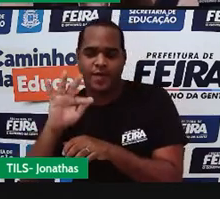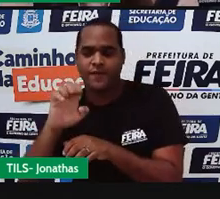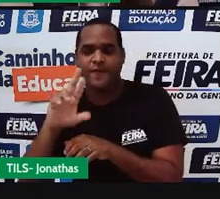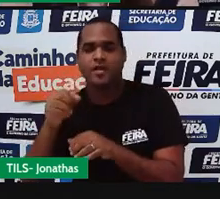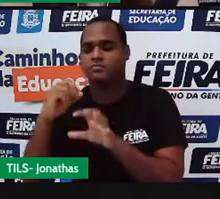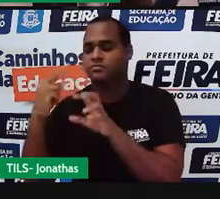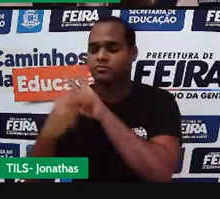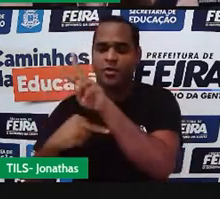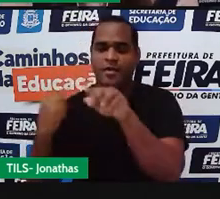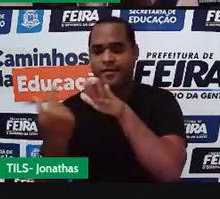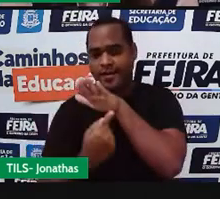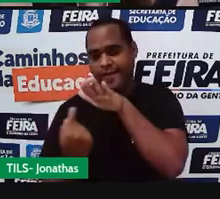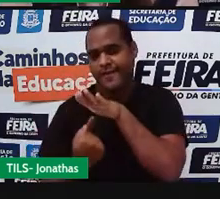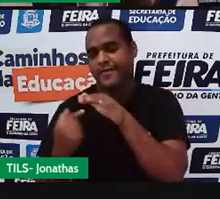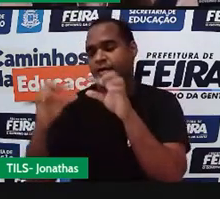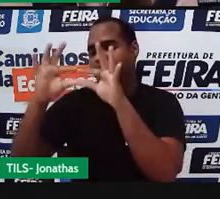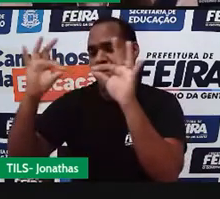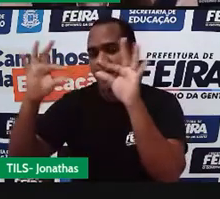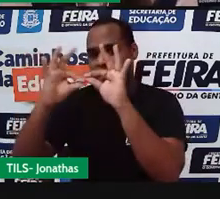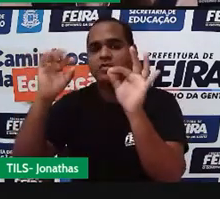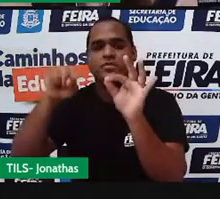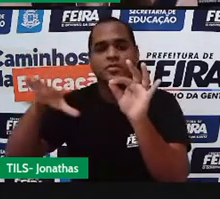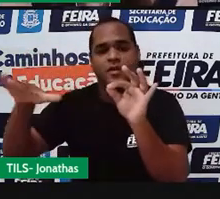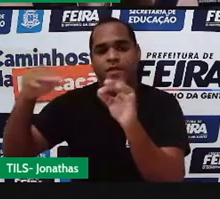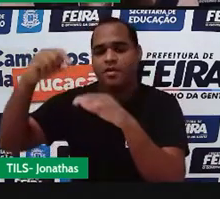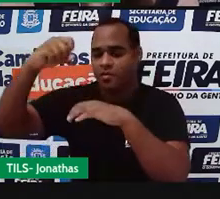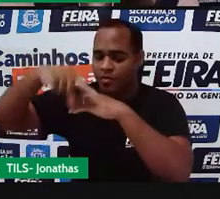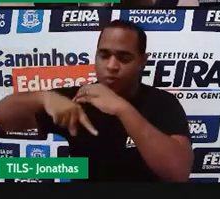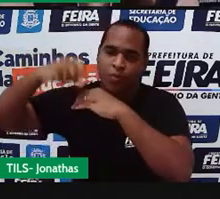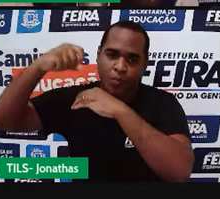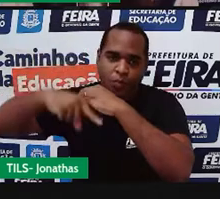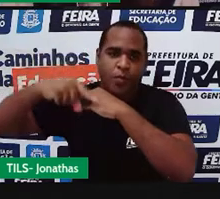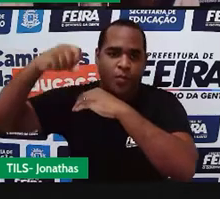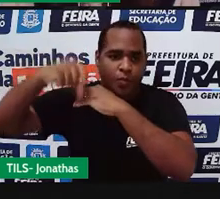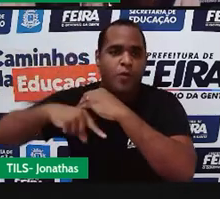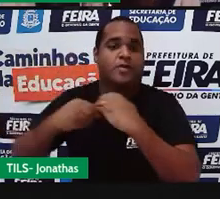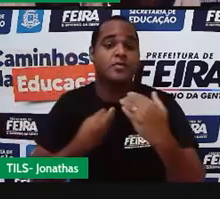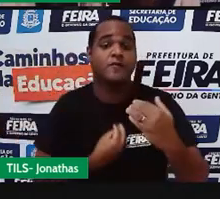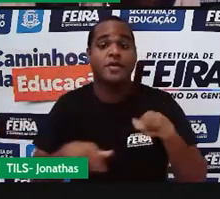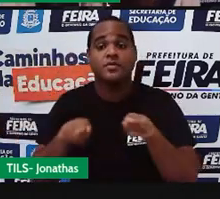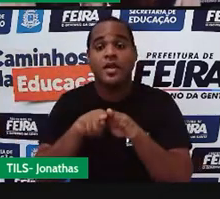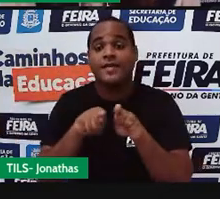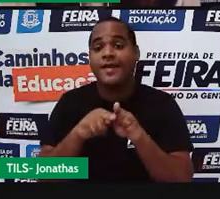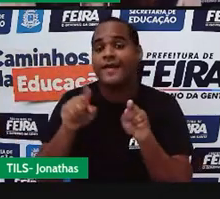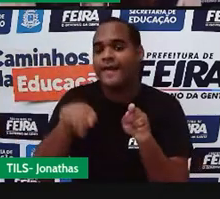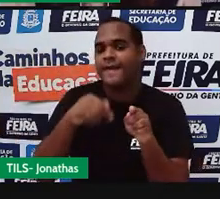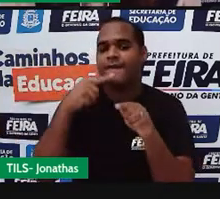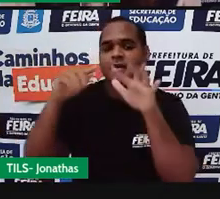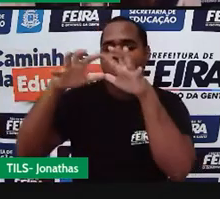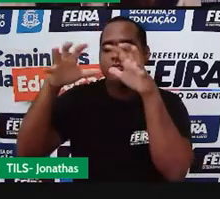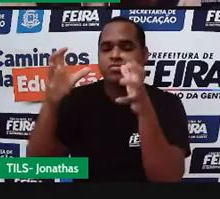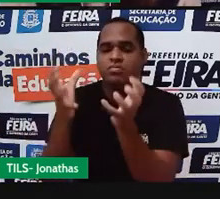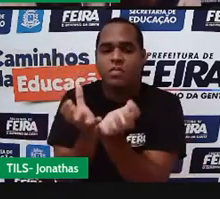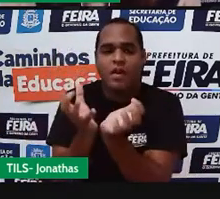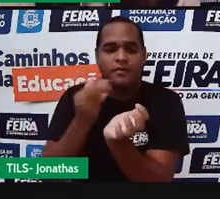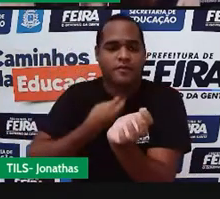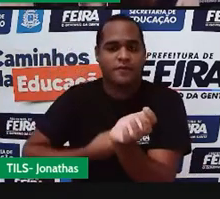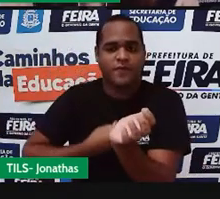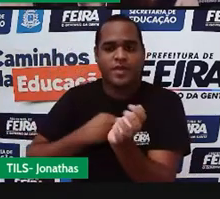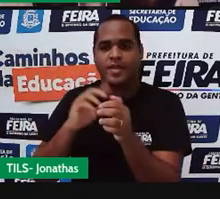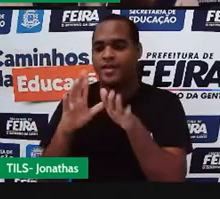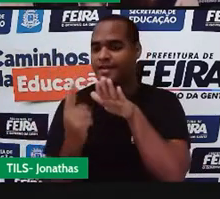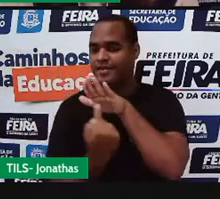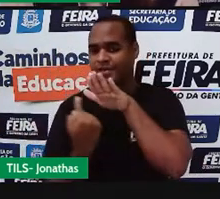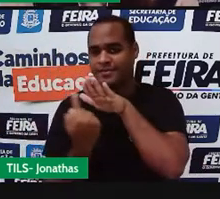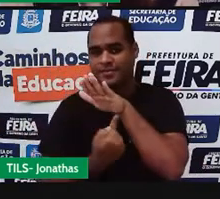camada gasosa que permite que parte bom então solar openerp para isso essa camada contém gases chamados gases